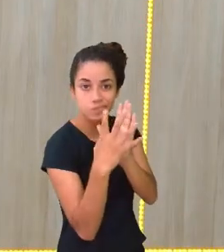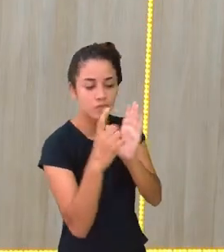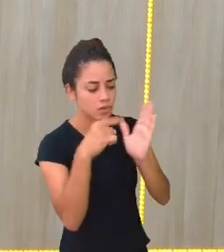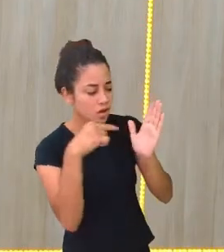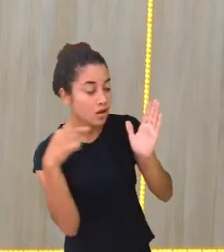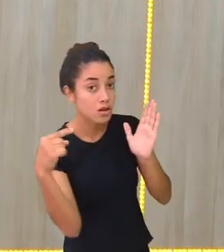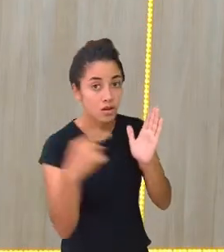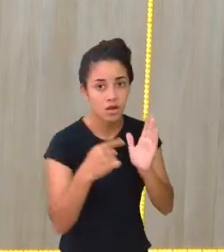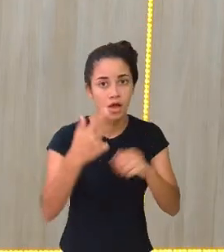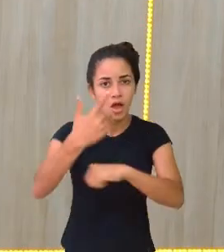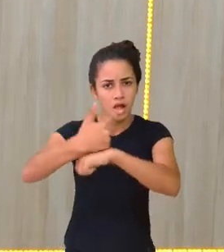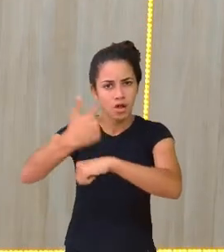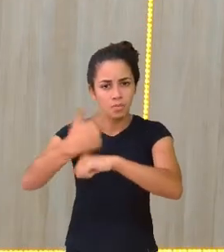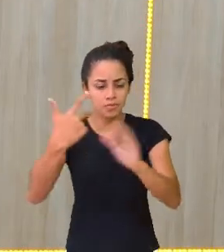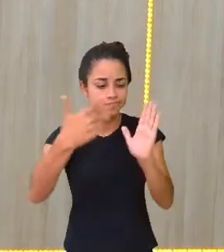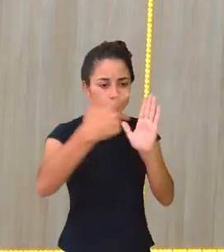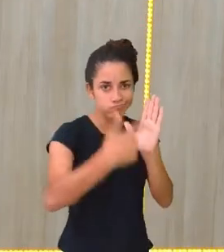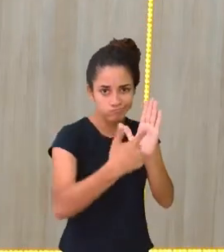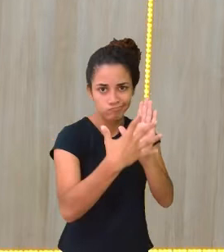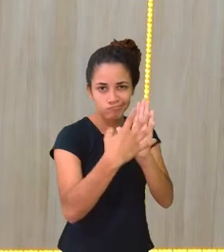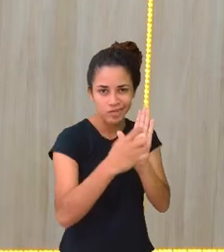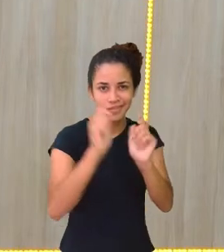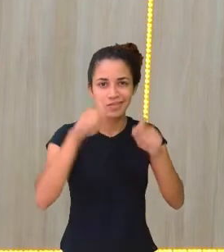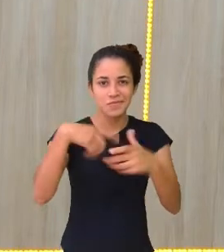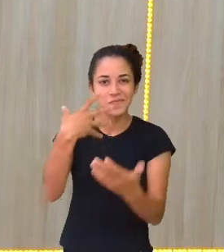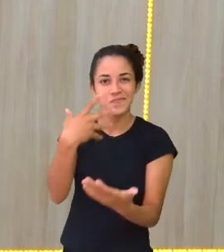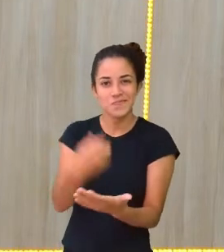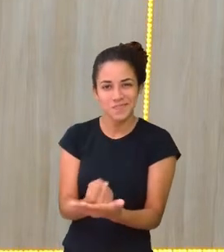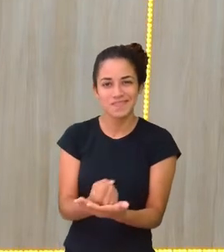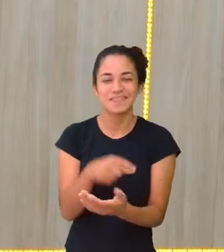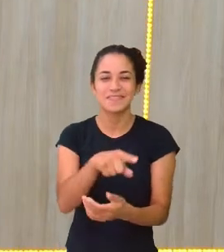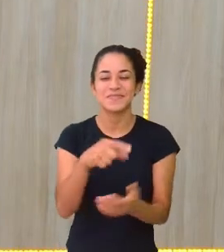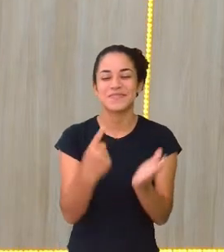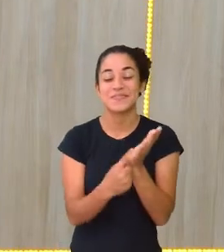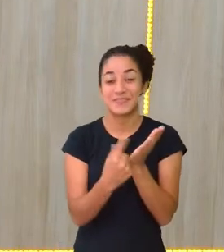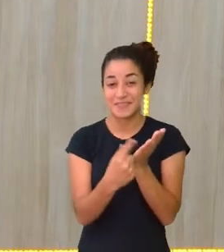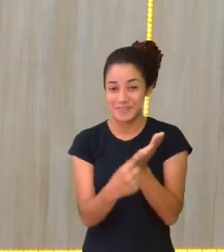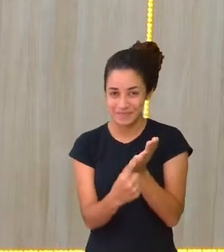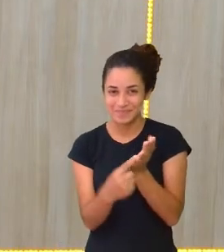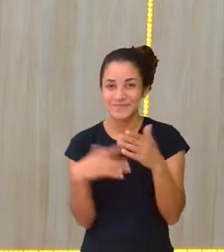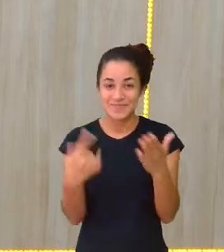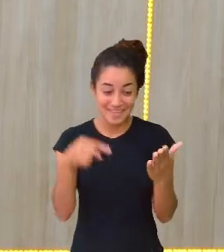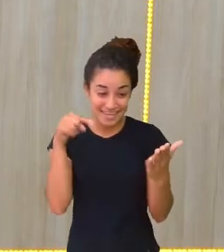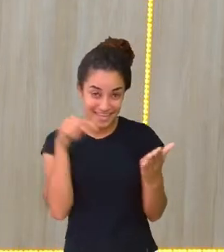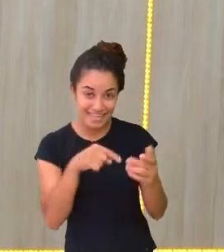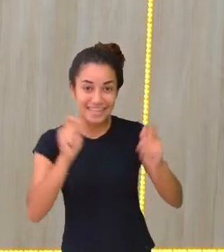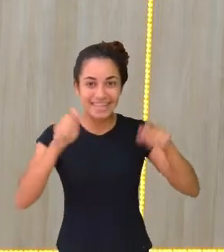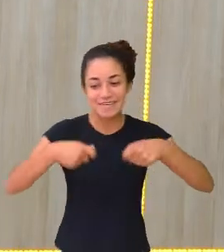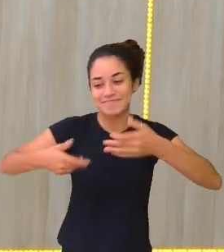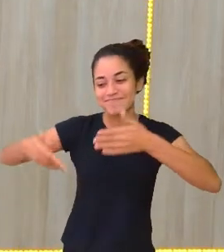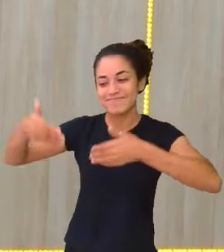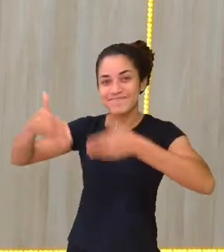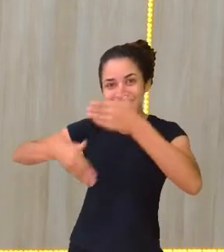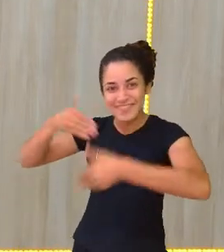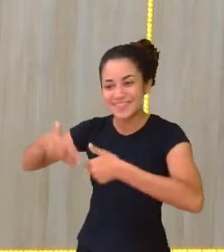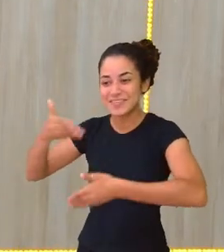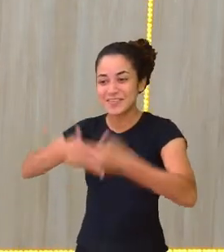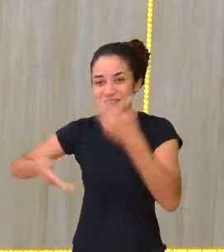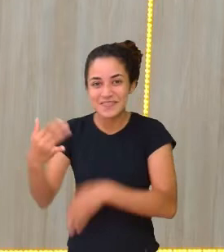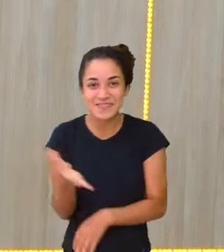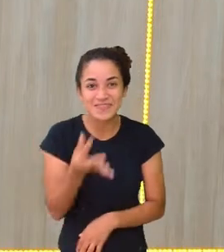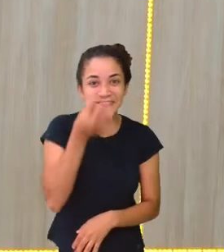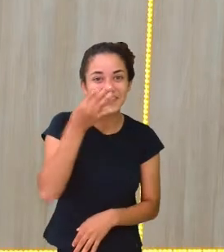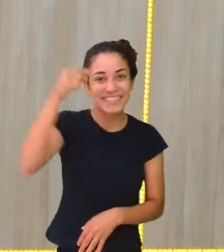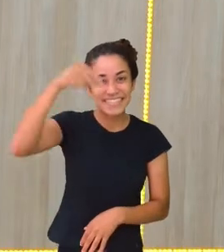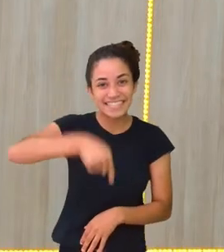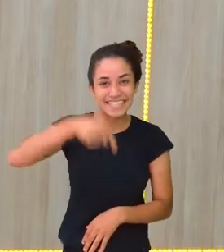vocês apontem o celular e baixem o aplicativo. Com o aplicativo, vocês vão poder conversar conosco em tempo real. Vejam